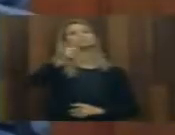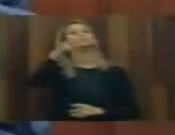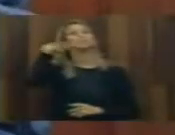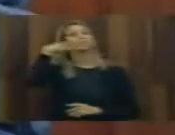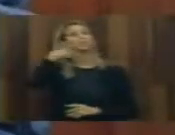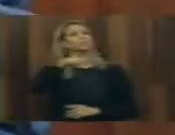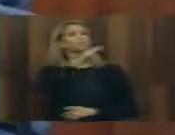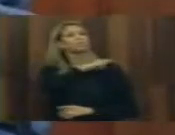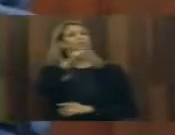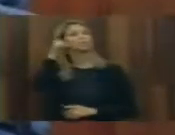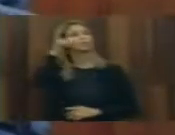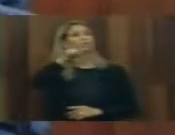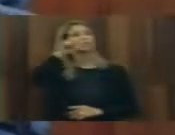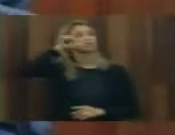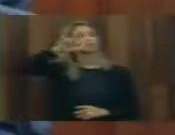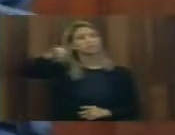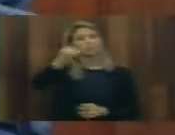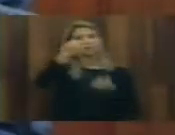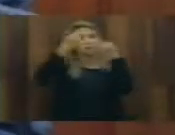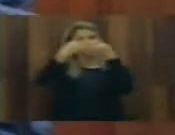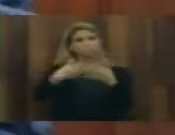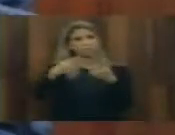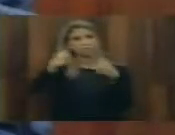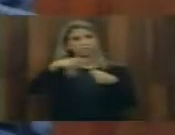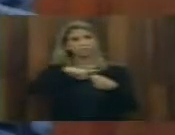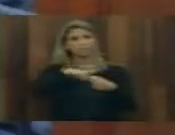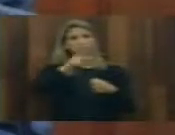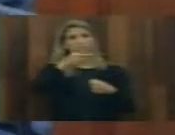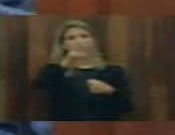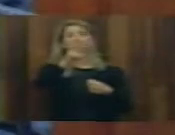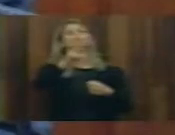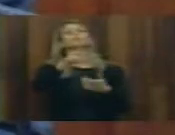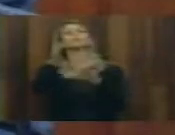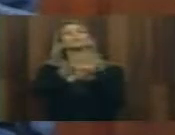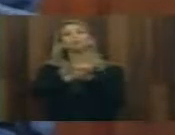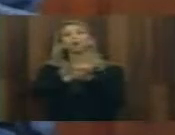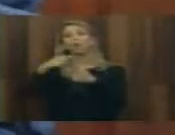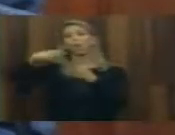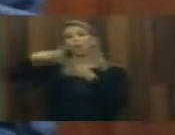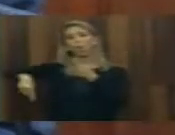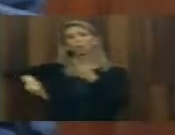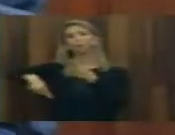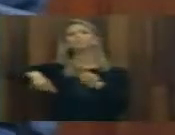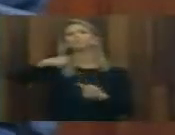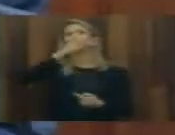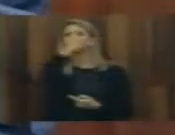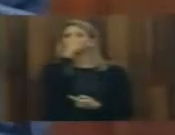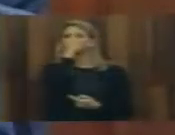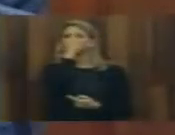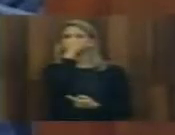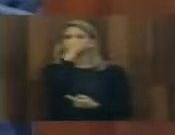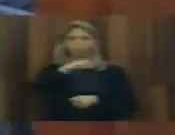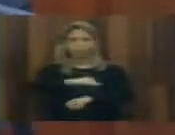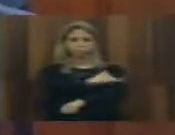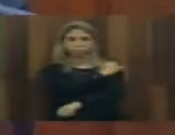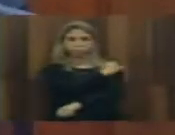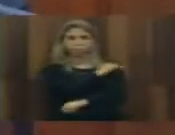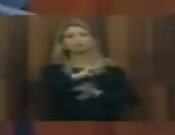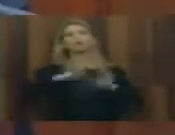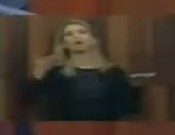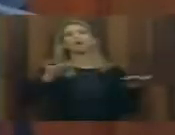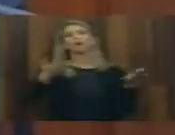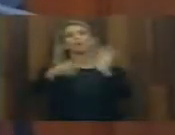vereadora Letícia Jota, que institui a Semana Municipal de Prevenção e Combate à Obesidade e dá outras providências. O veto será encaminhado à CCJ.